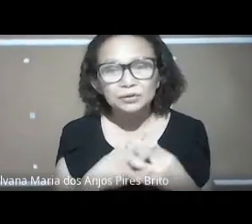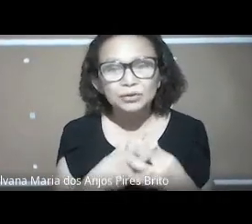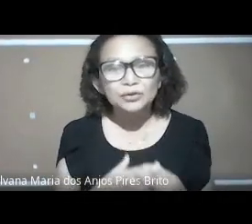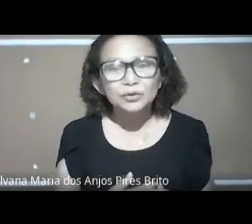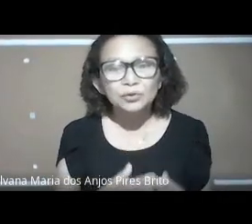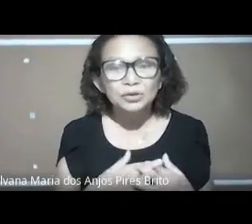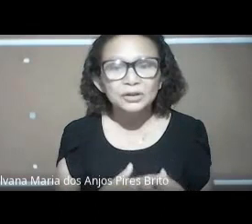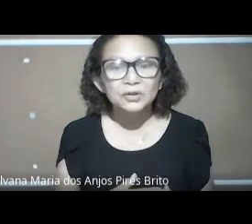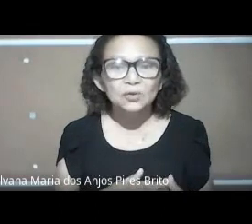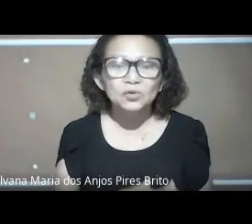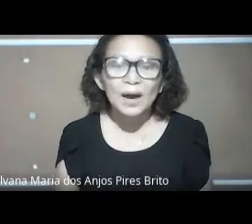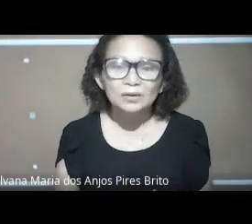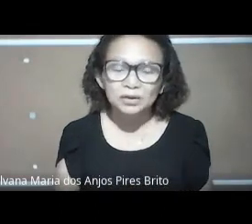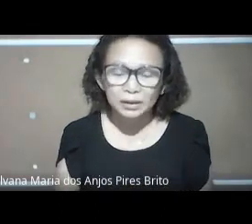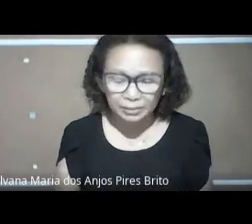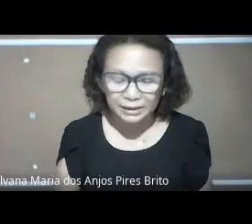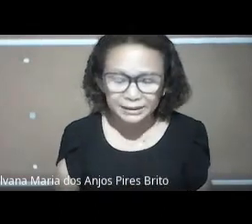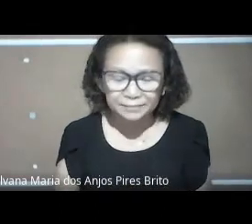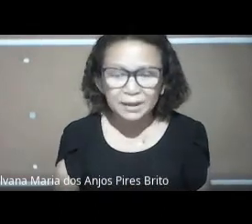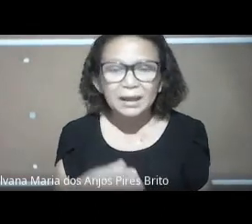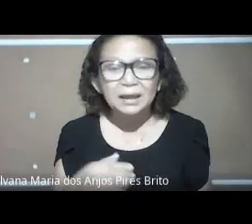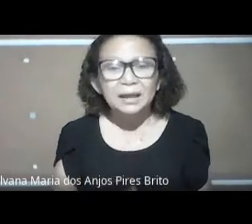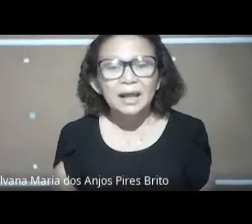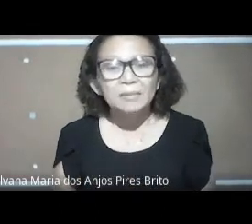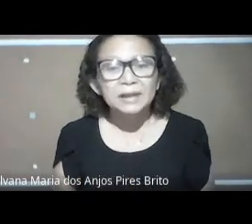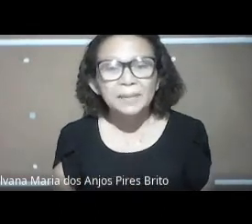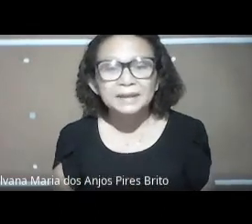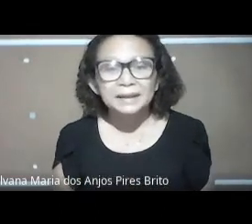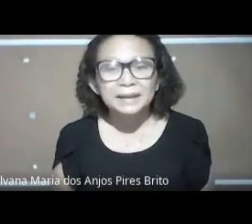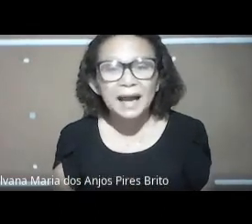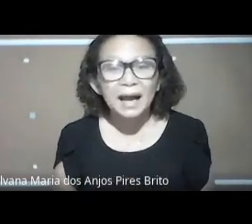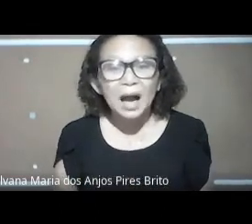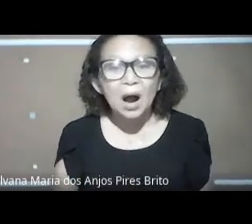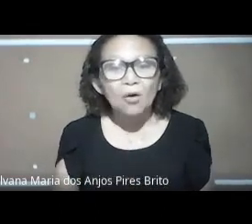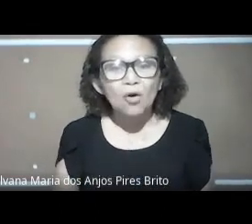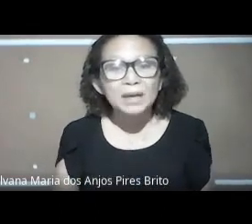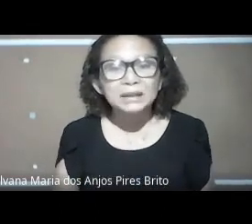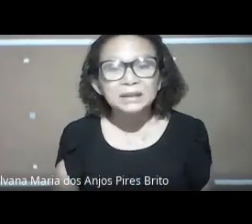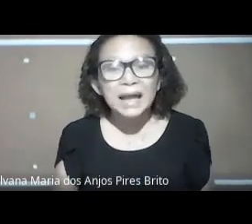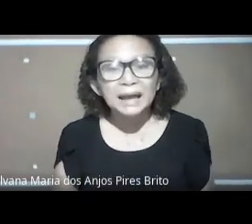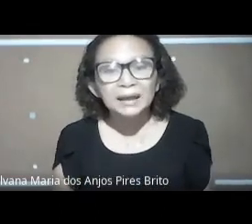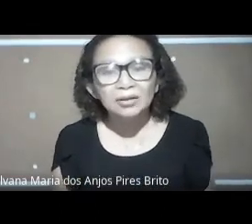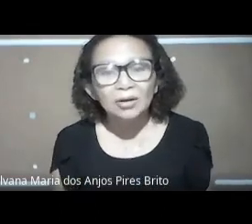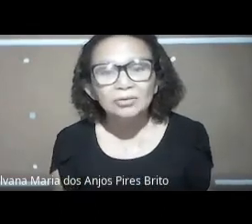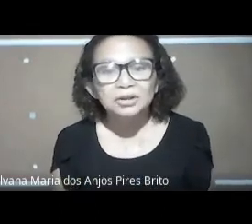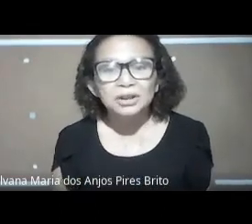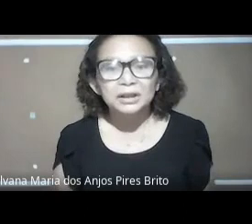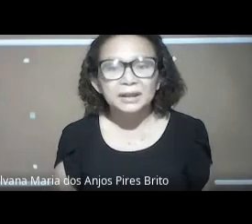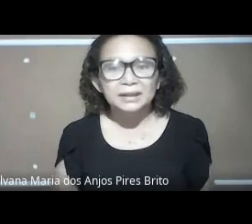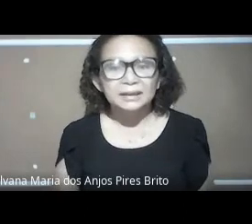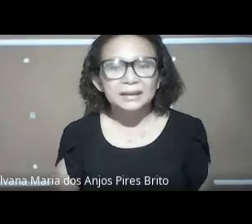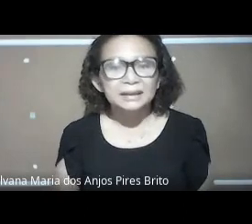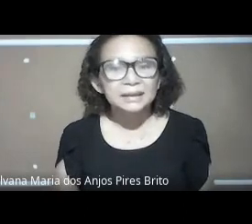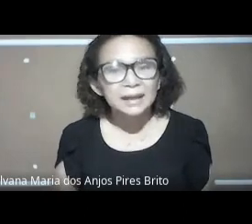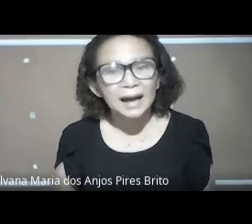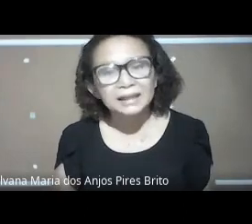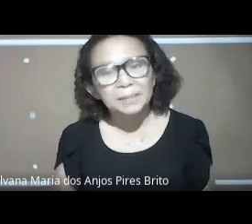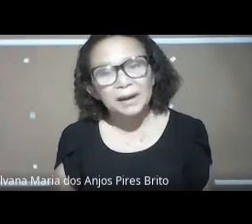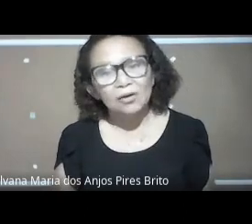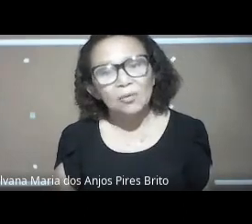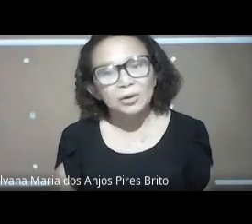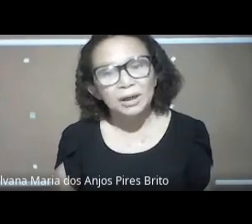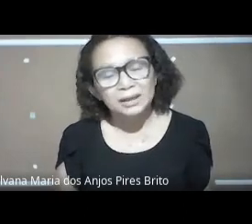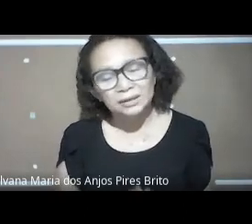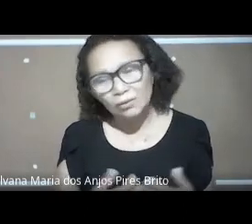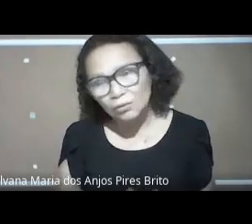comunicativas dos surdos que são usuários de Libras. Iremos apresentar algumas tecnologias e sinais